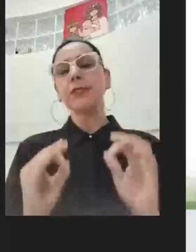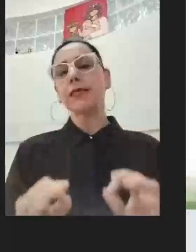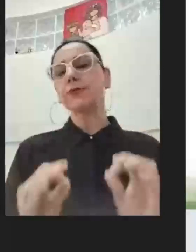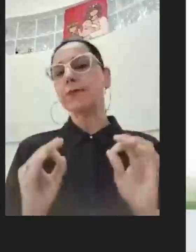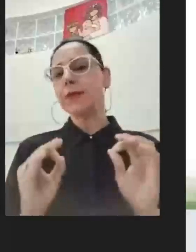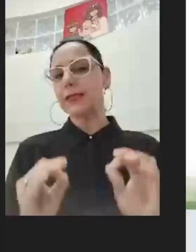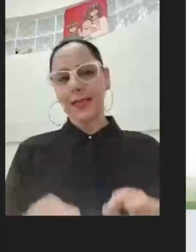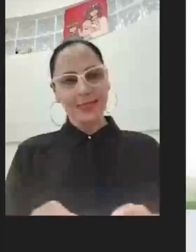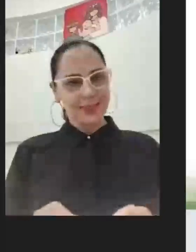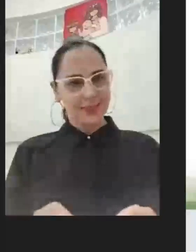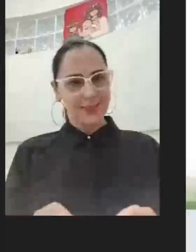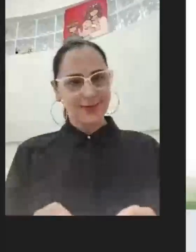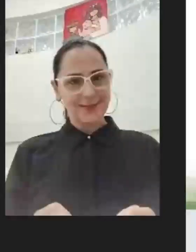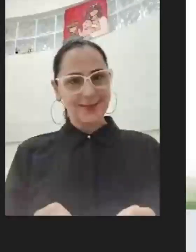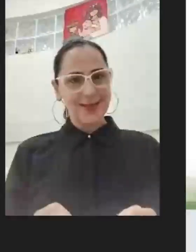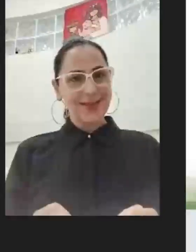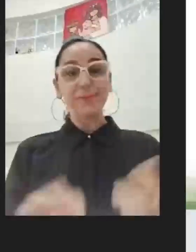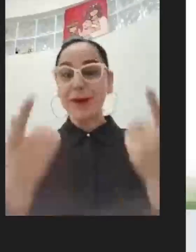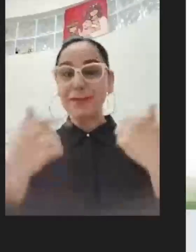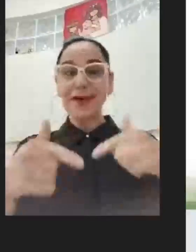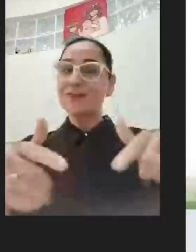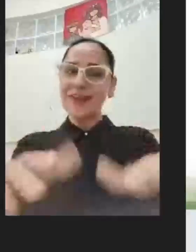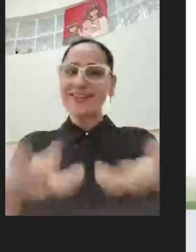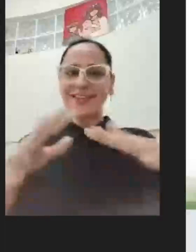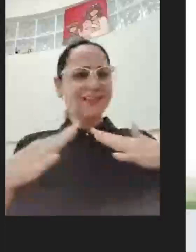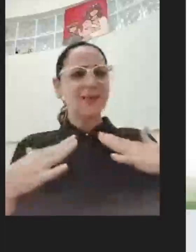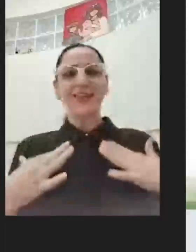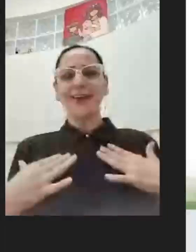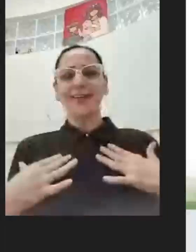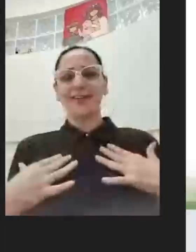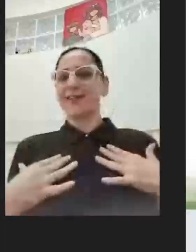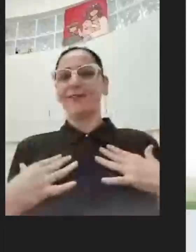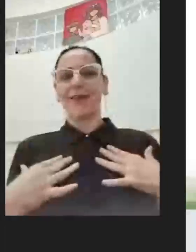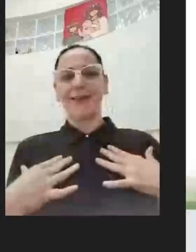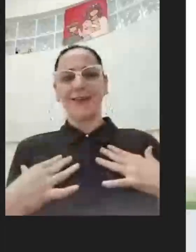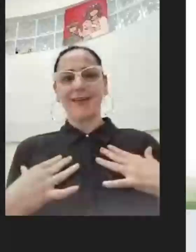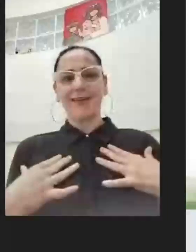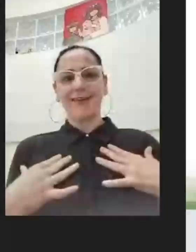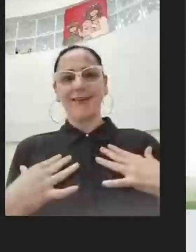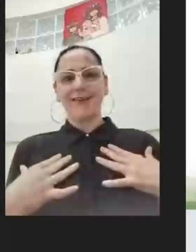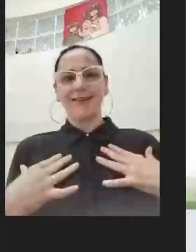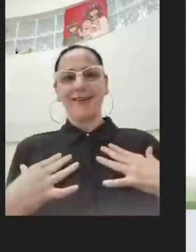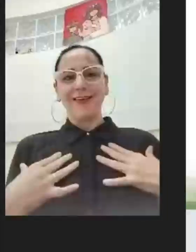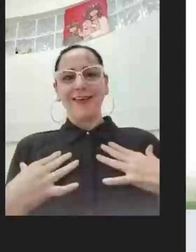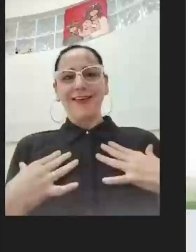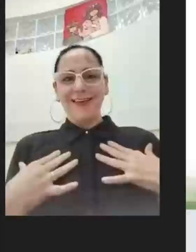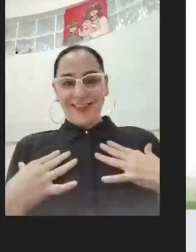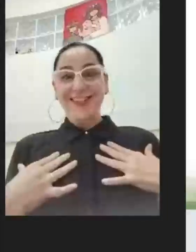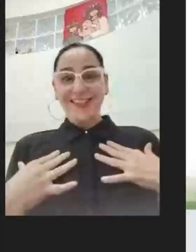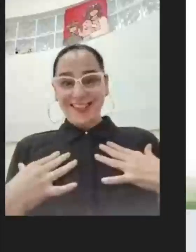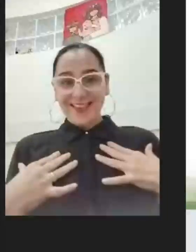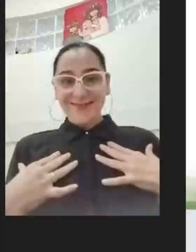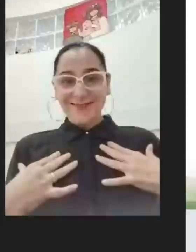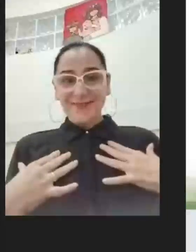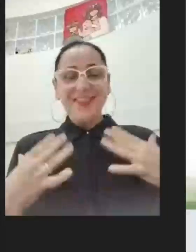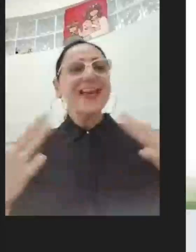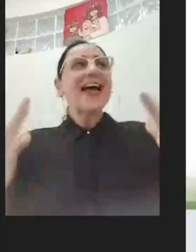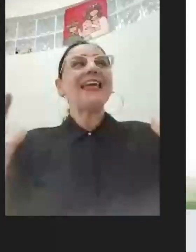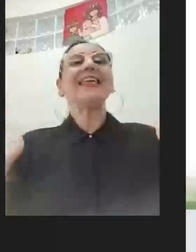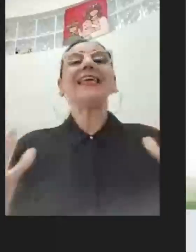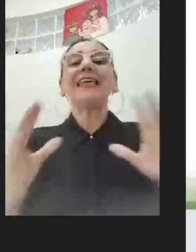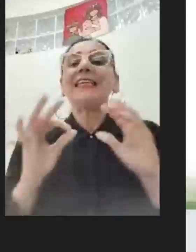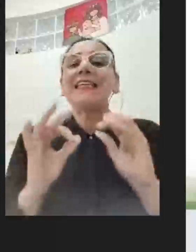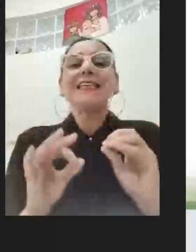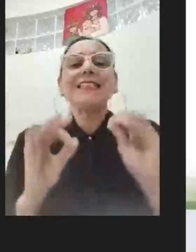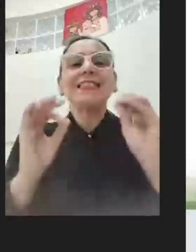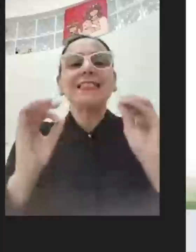chorando, 100% dependente. E para a mãe parece que é só dela, e não é. Entendeu?